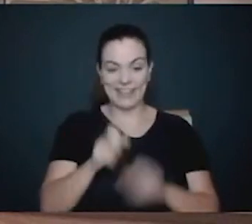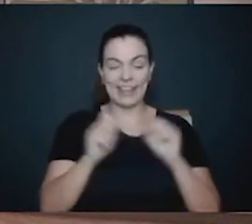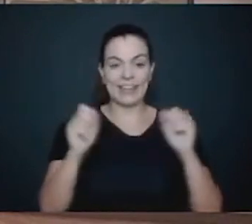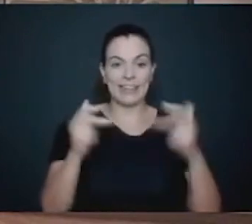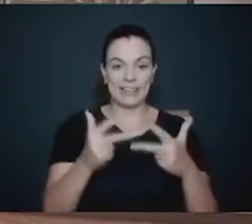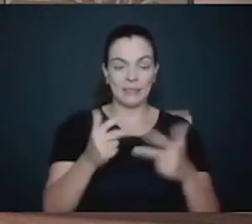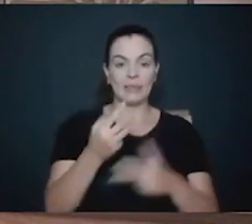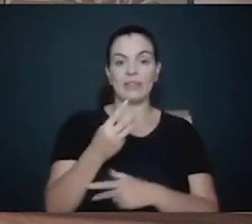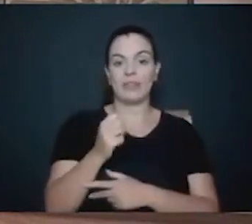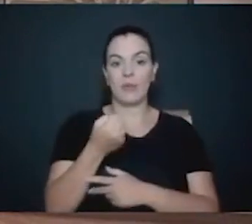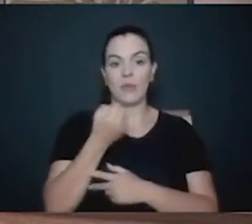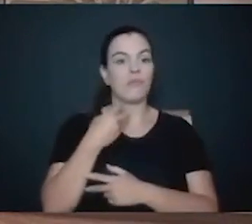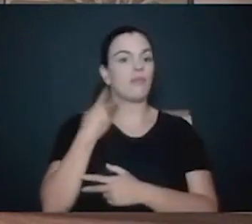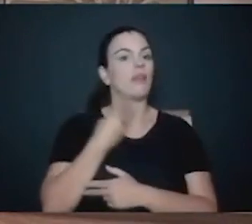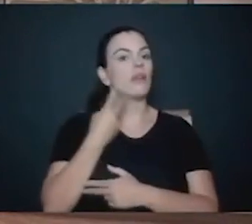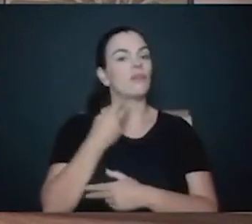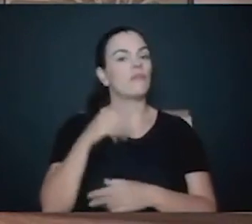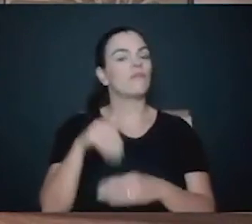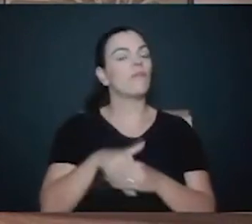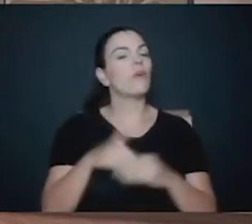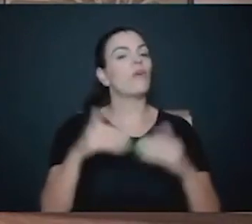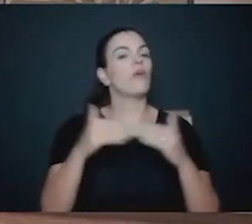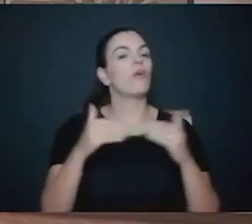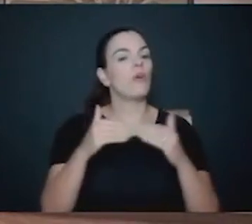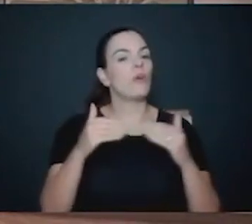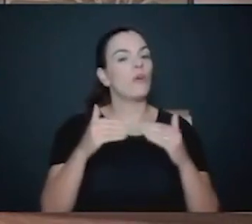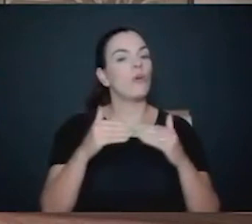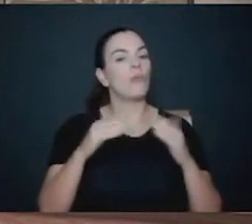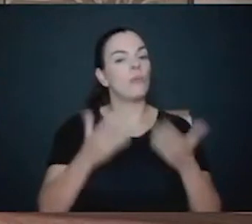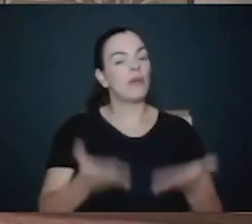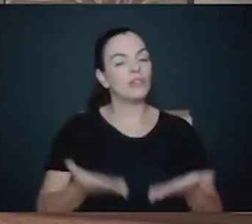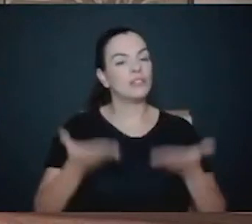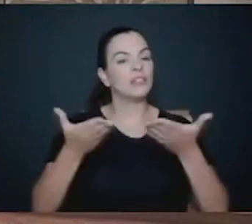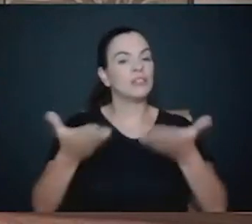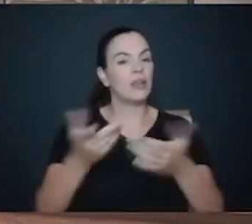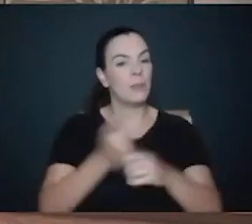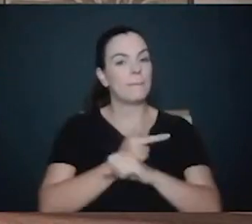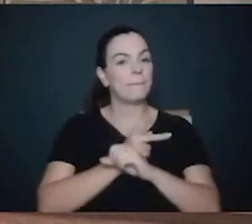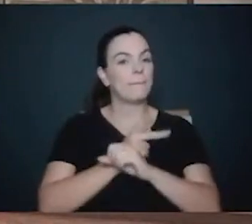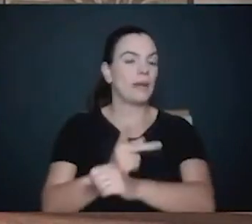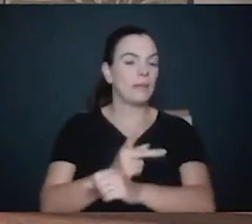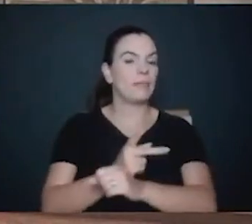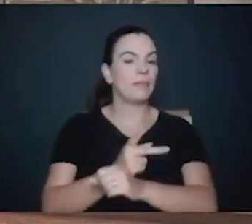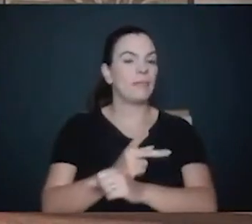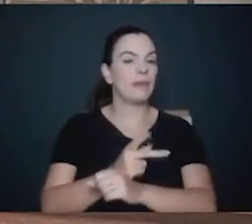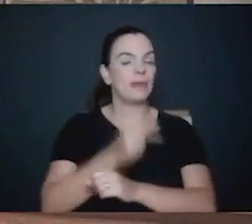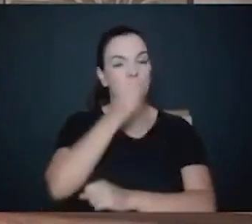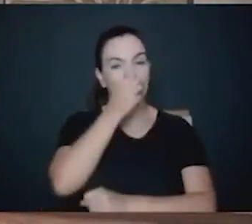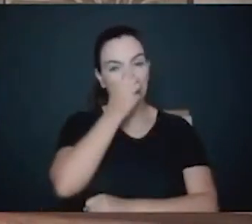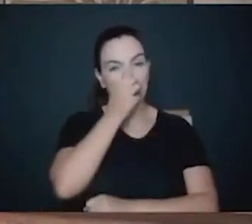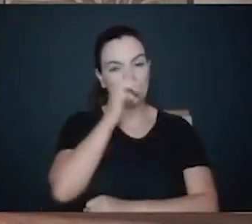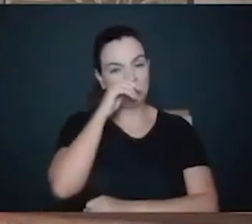vereadores votaram favoráveis para que você tivesse esse prêmio de consagração pública municipal, que é um